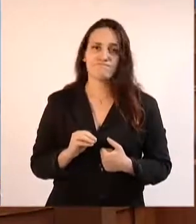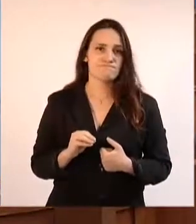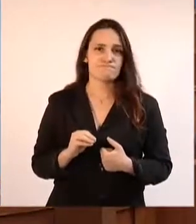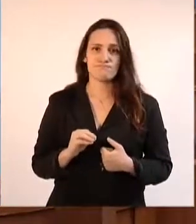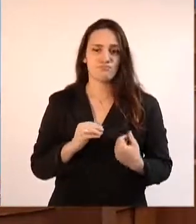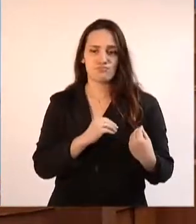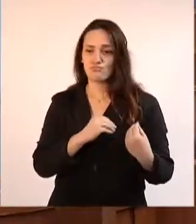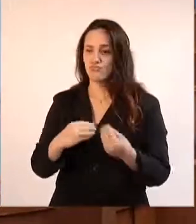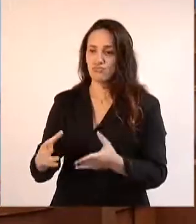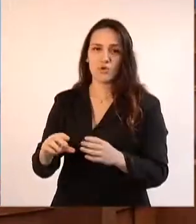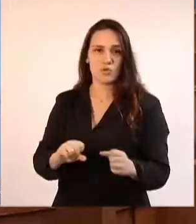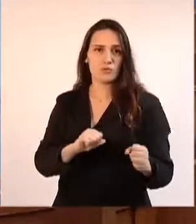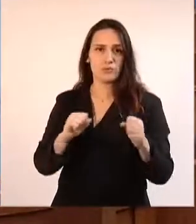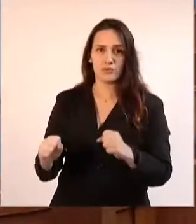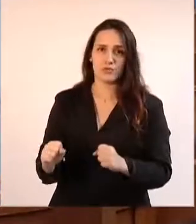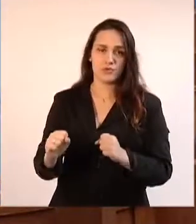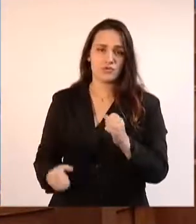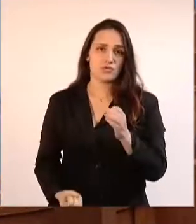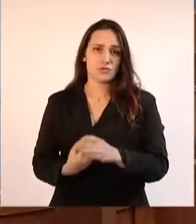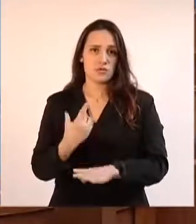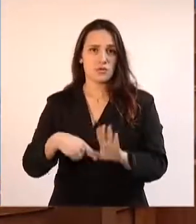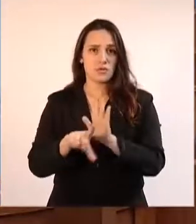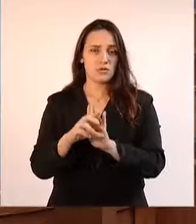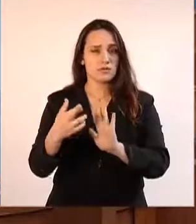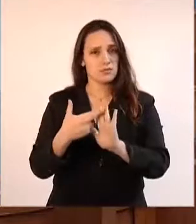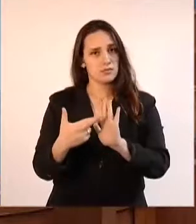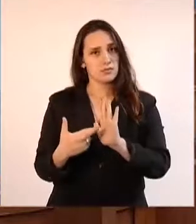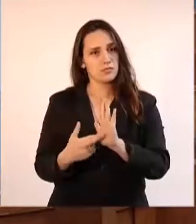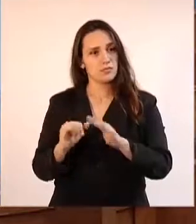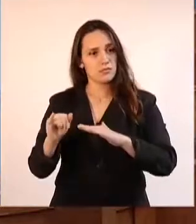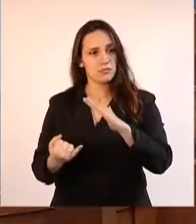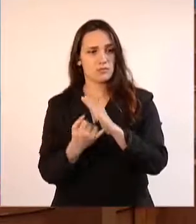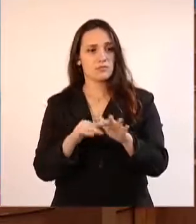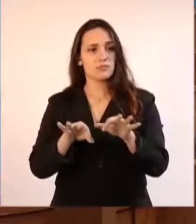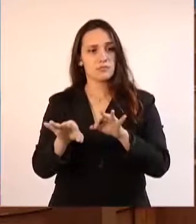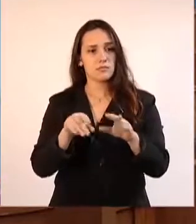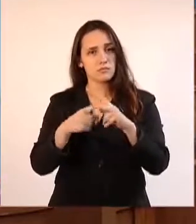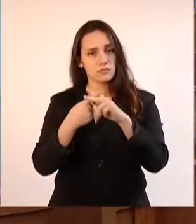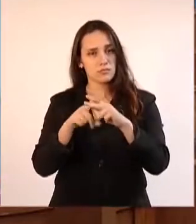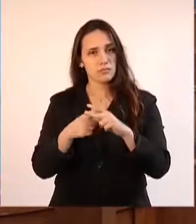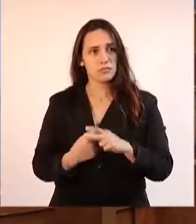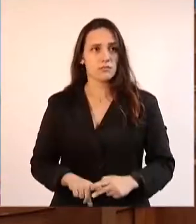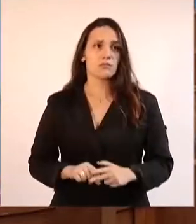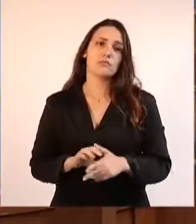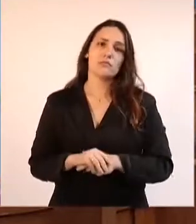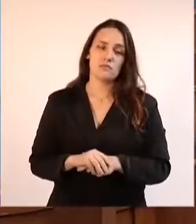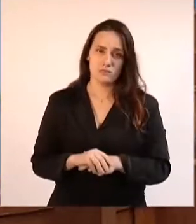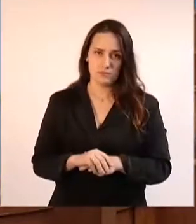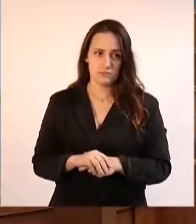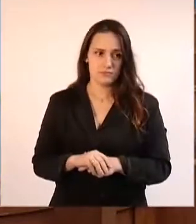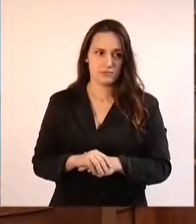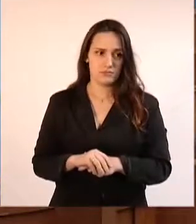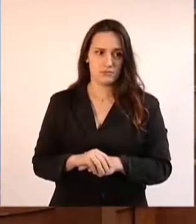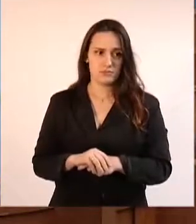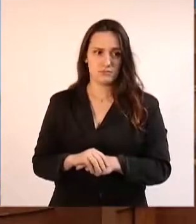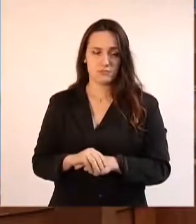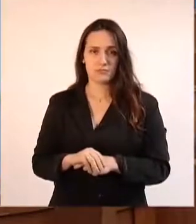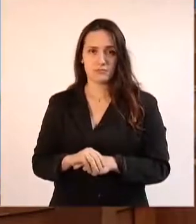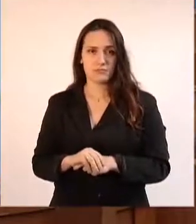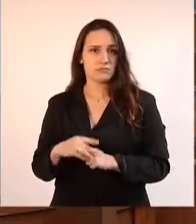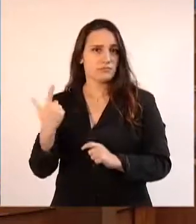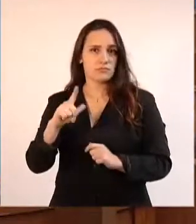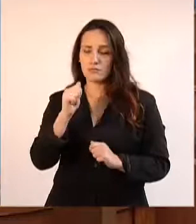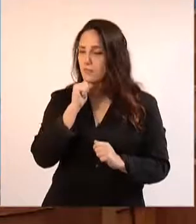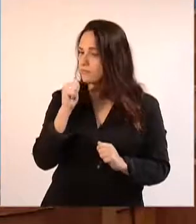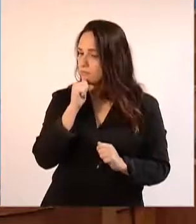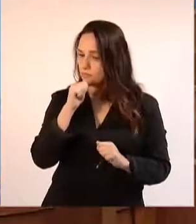ao órgão as garantias institucionais de autonomia administrativa e financeira